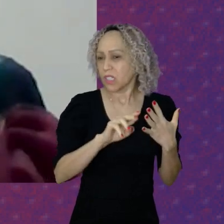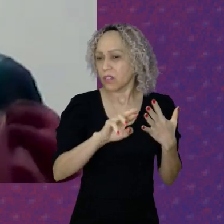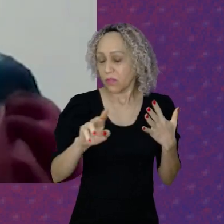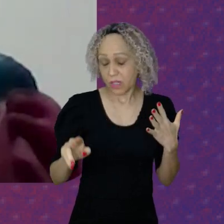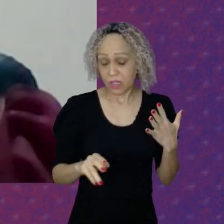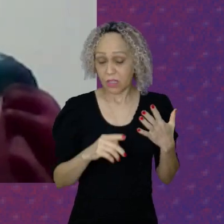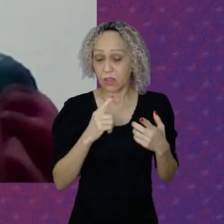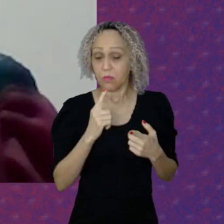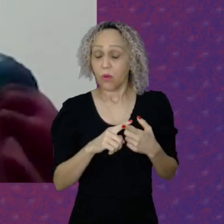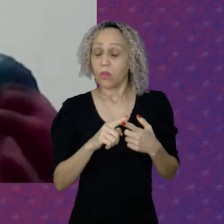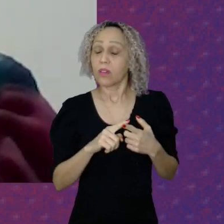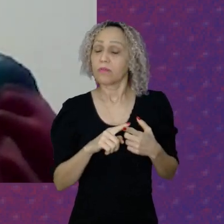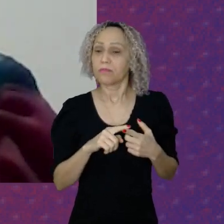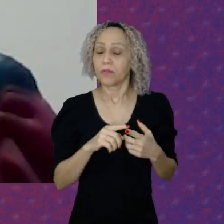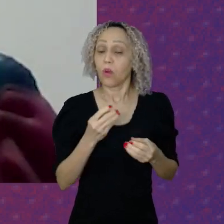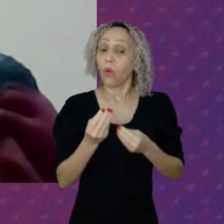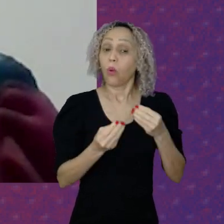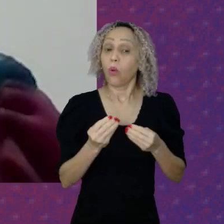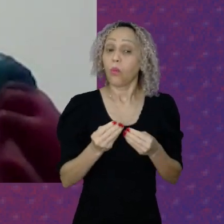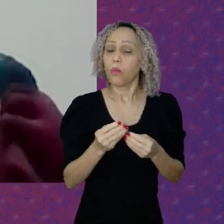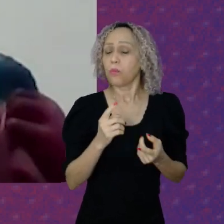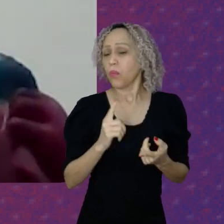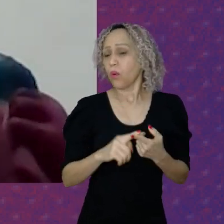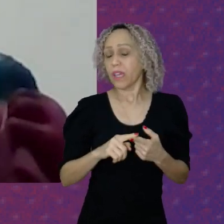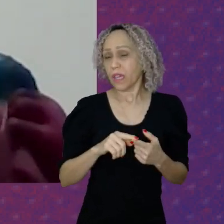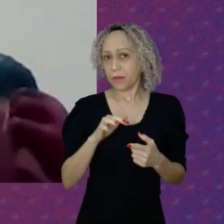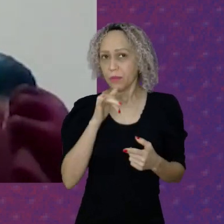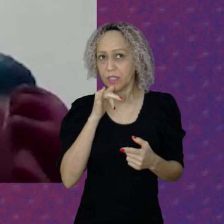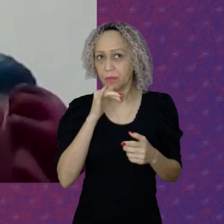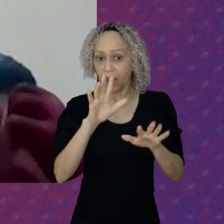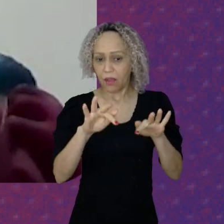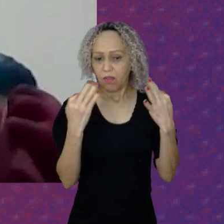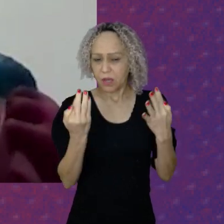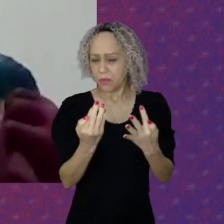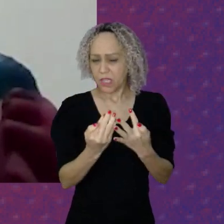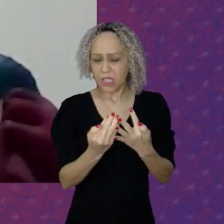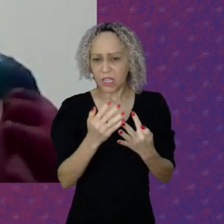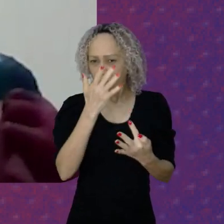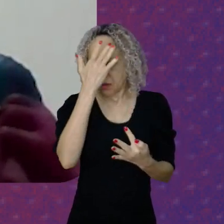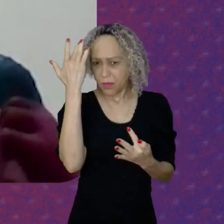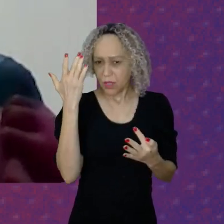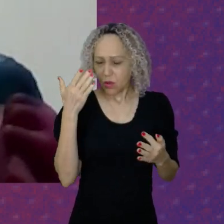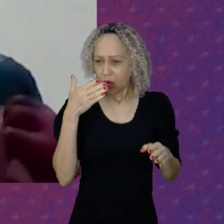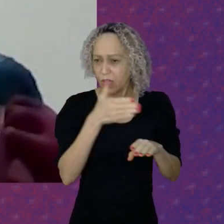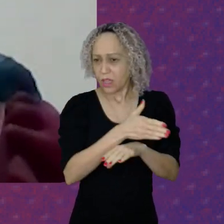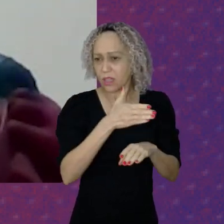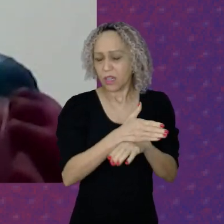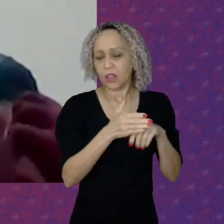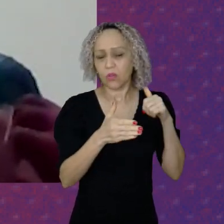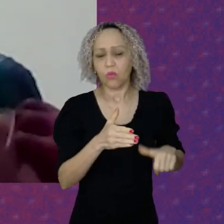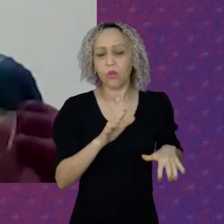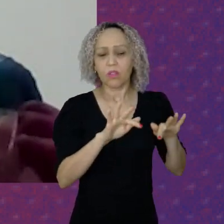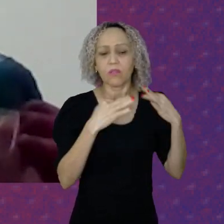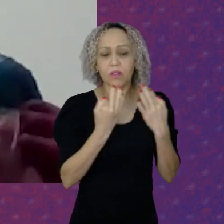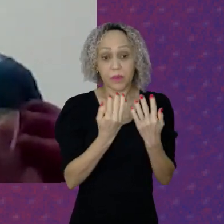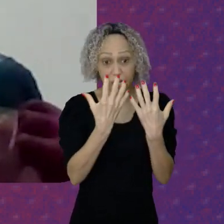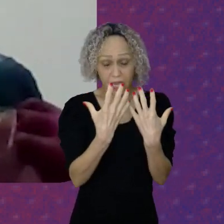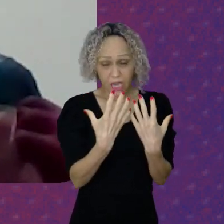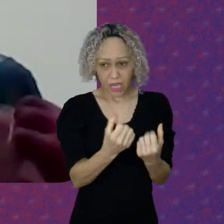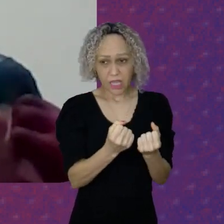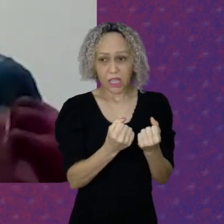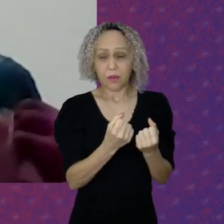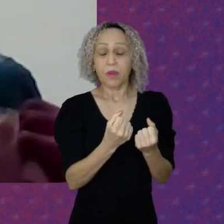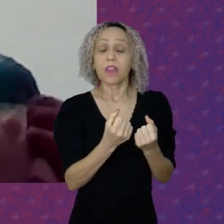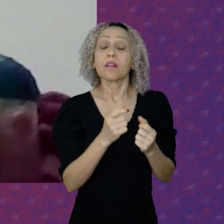participação efetiva no programa. Então, para que eu fosse beneficiária, para que eu seja beneficiária do programa Bolsa Família, eu preciso cumprir algumas